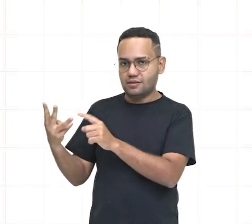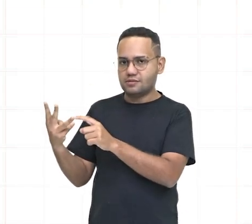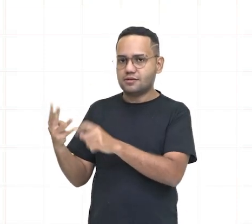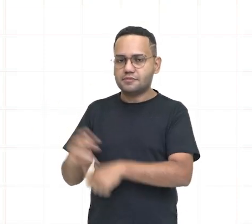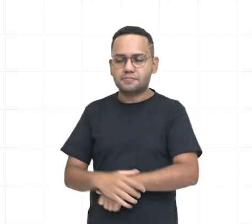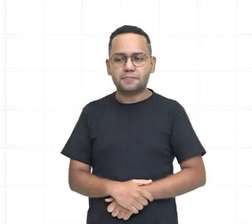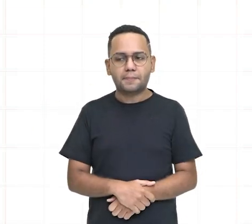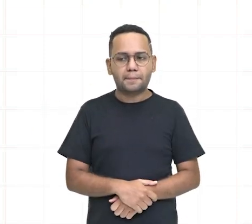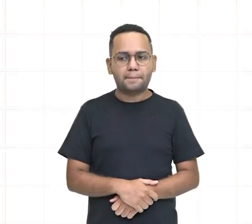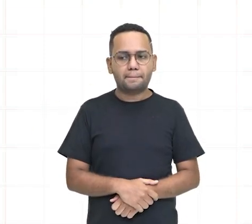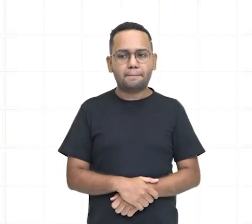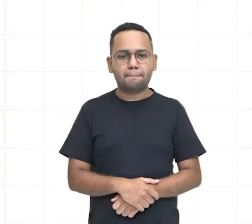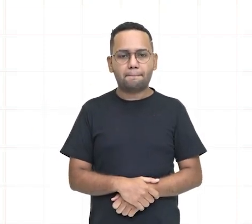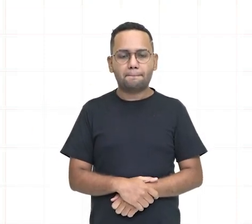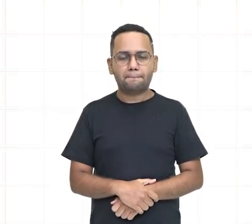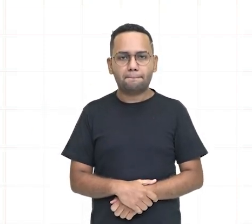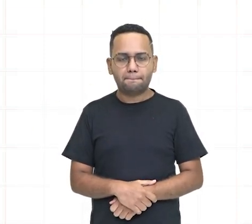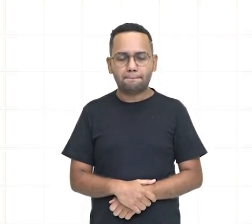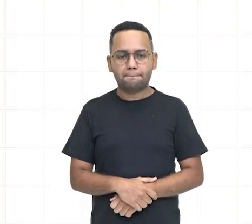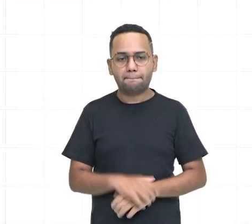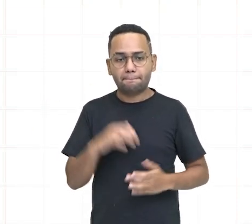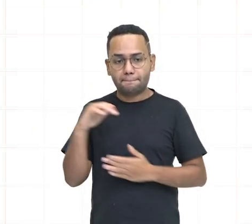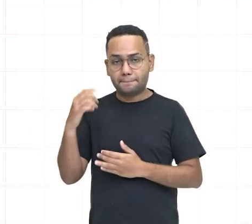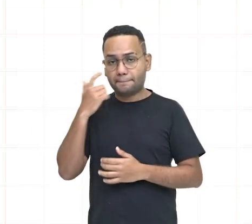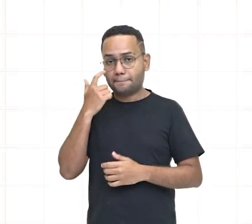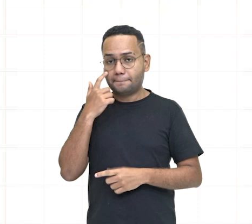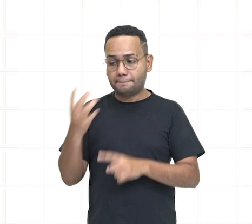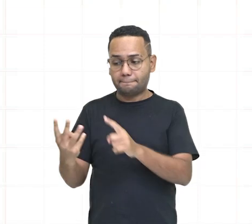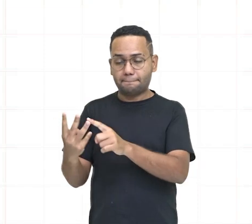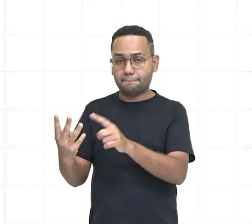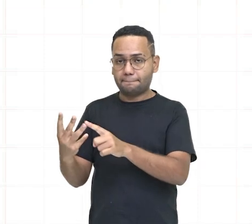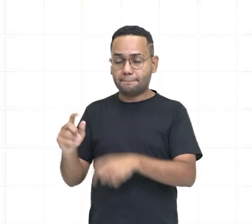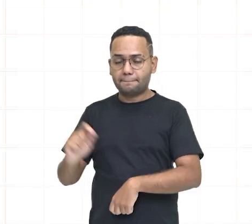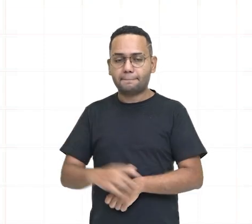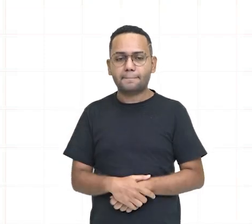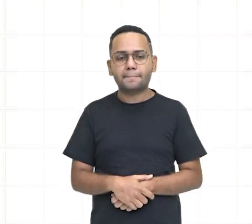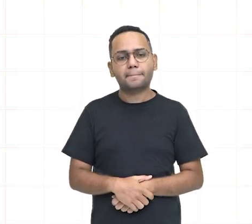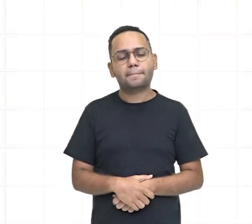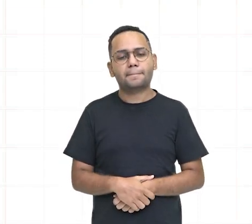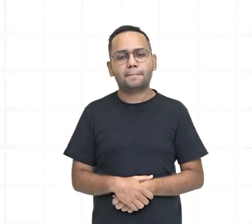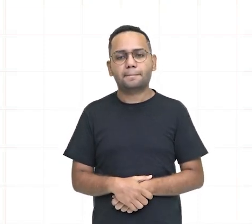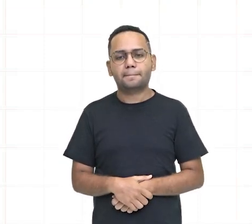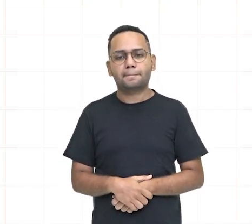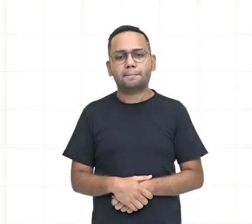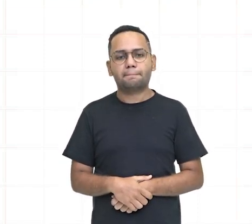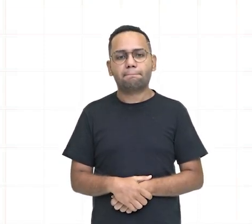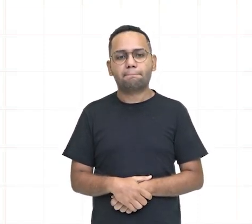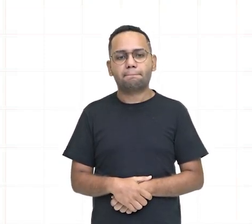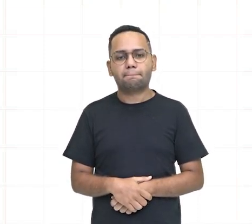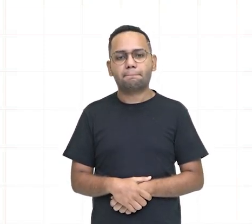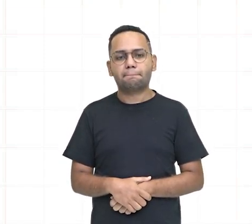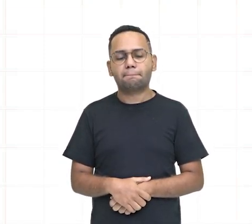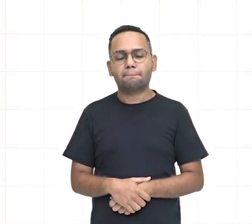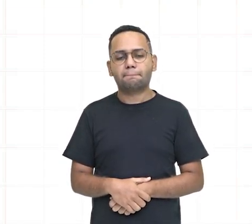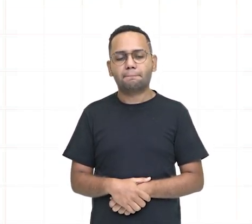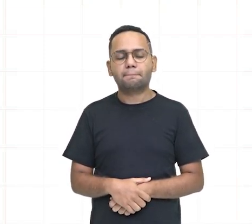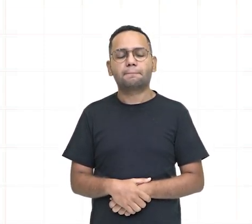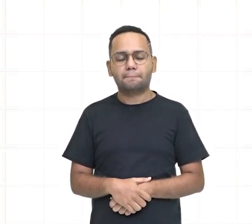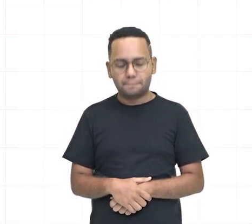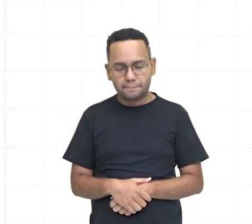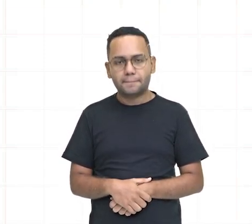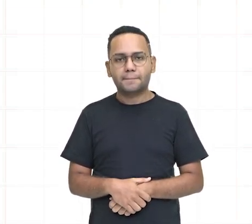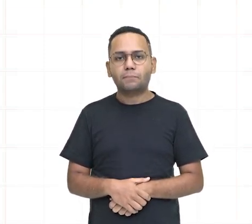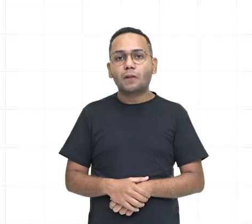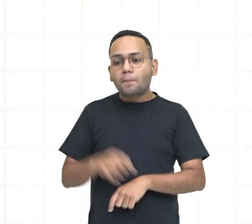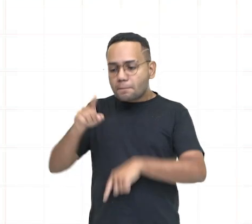industrial. Bom, vamos lá. A modernização eliminou muitos postos de trabalho. Então,